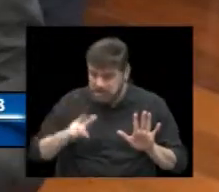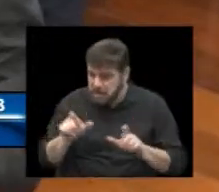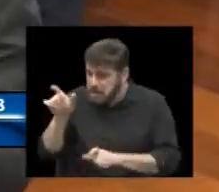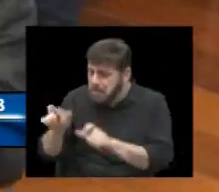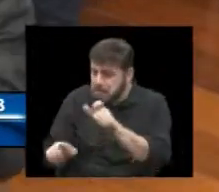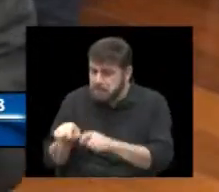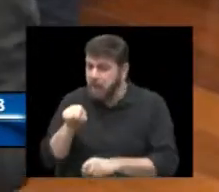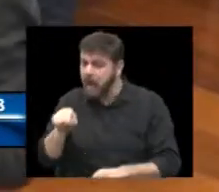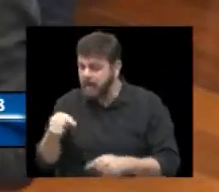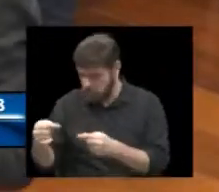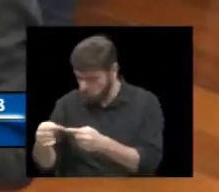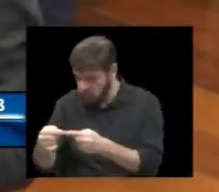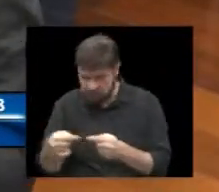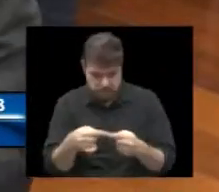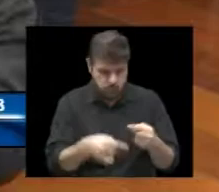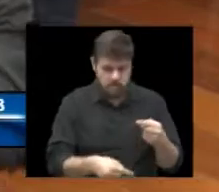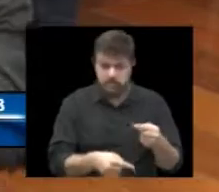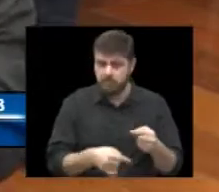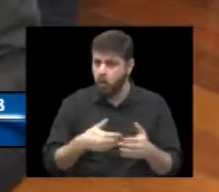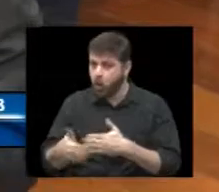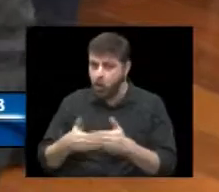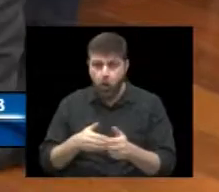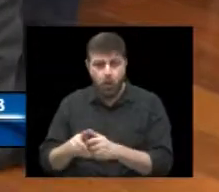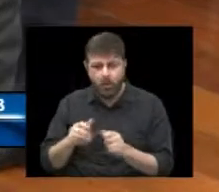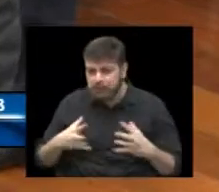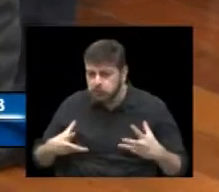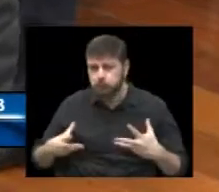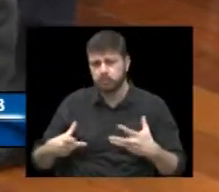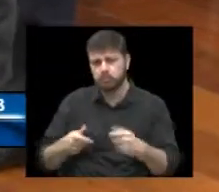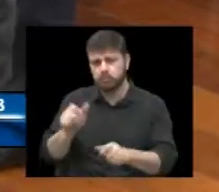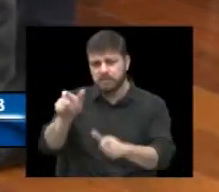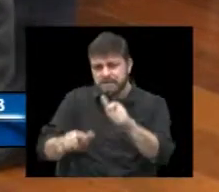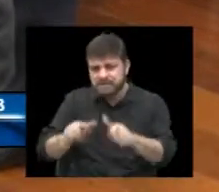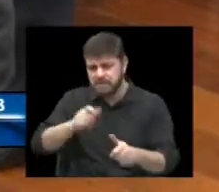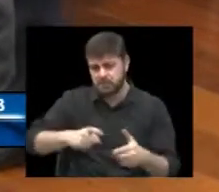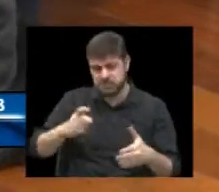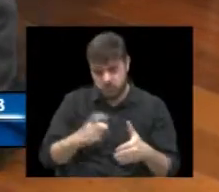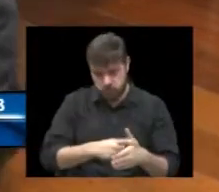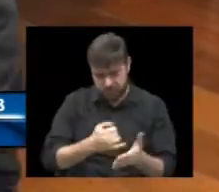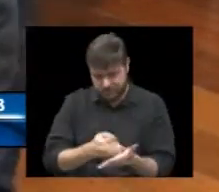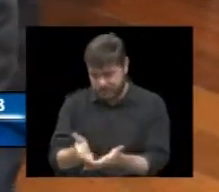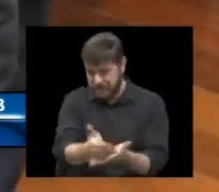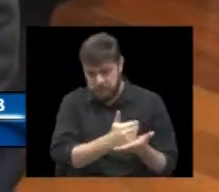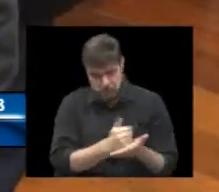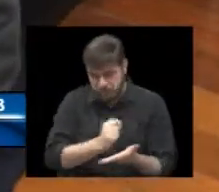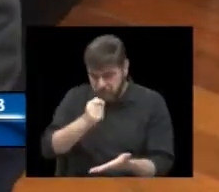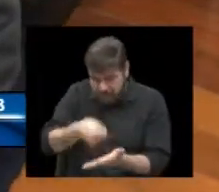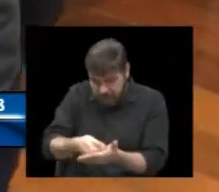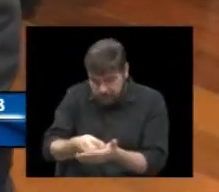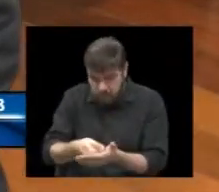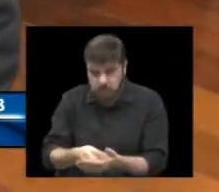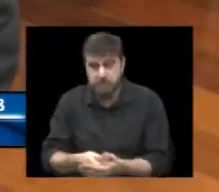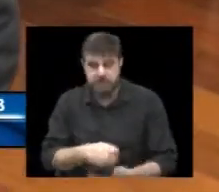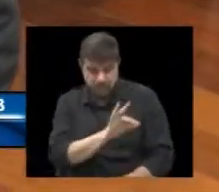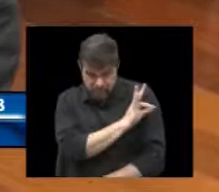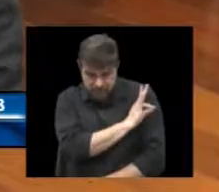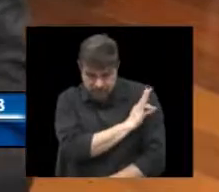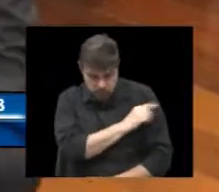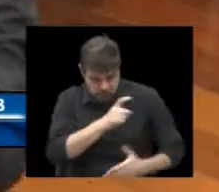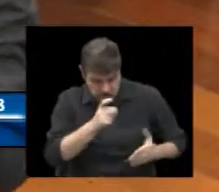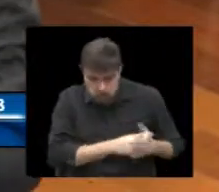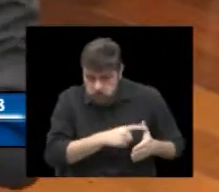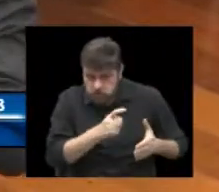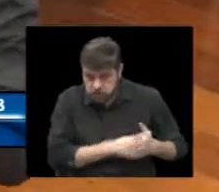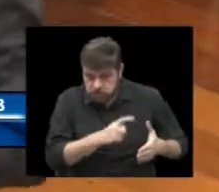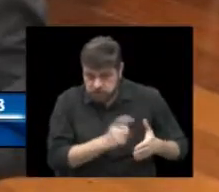pessoas determinadas ou pessoas jurídicas. Esse projeto prestigia fazer com que um cidadão ou uma empresa inadimplente